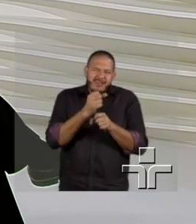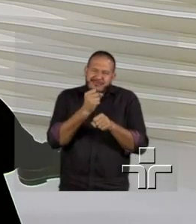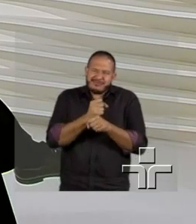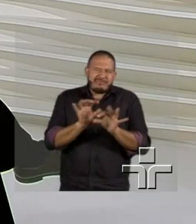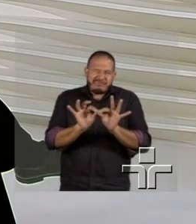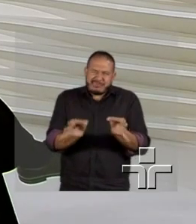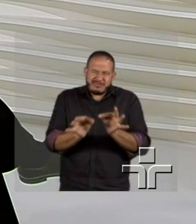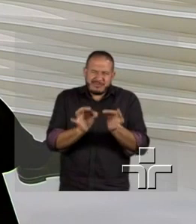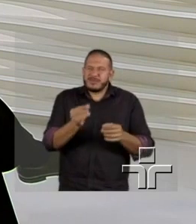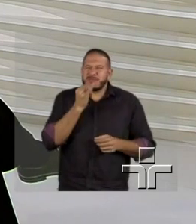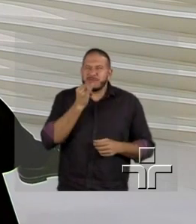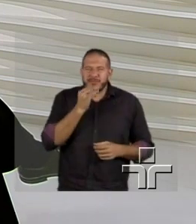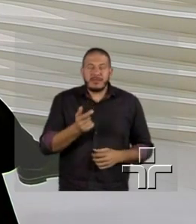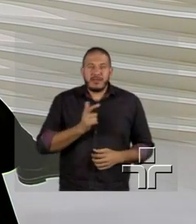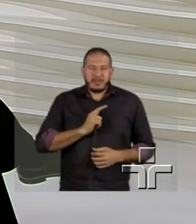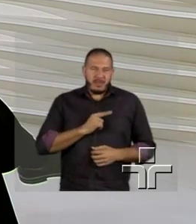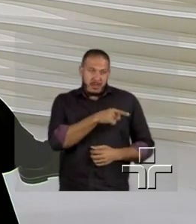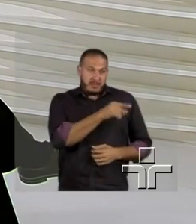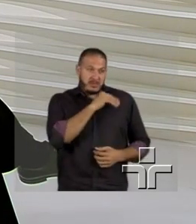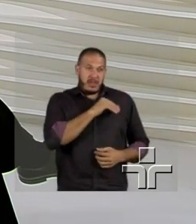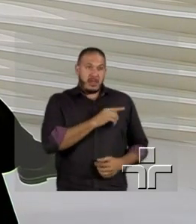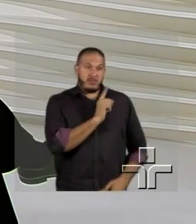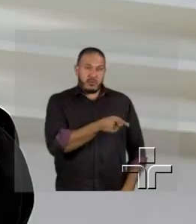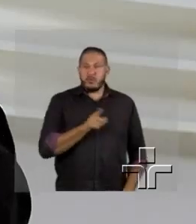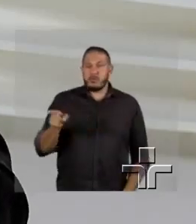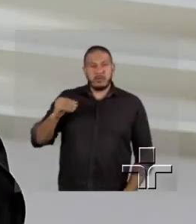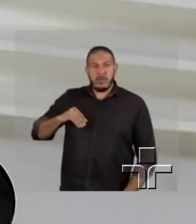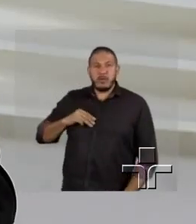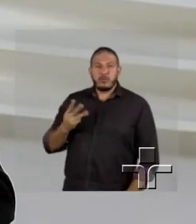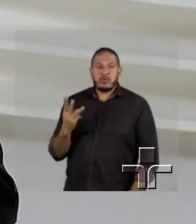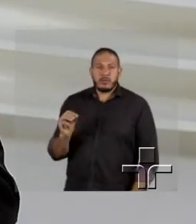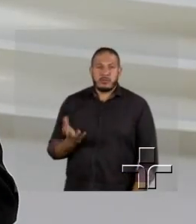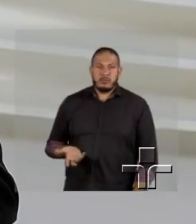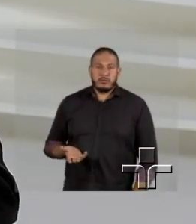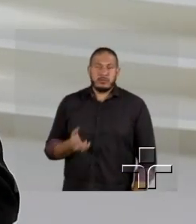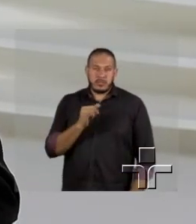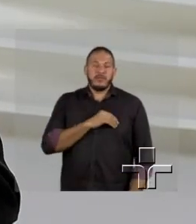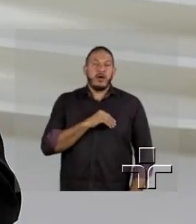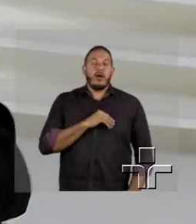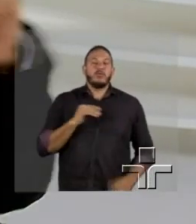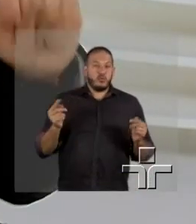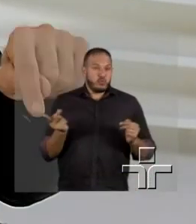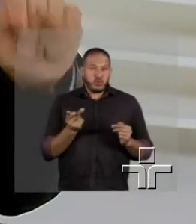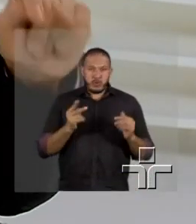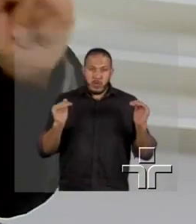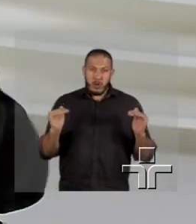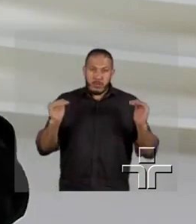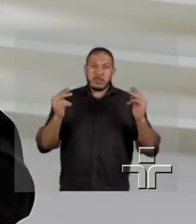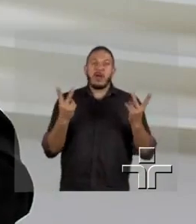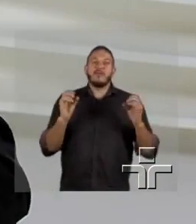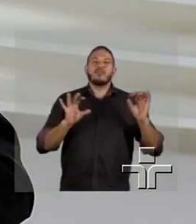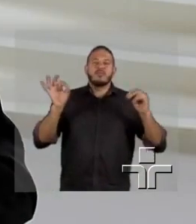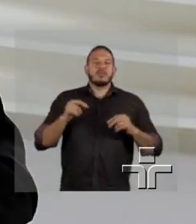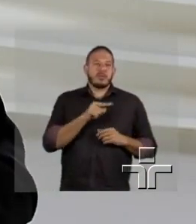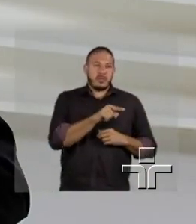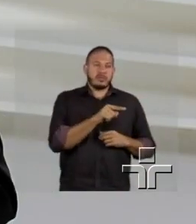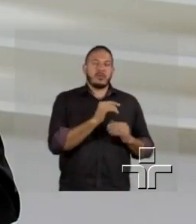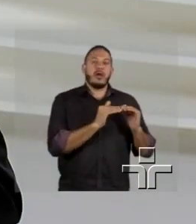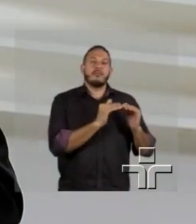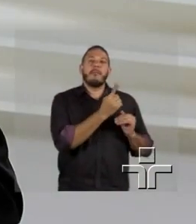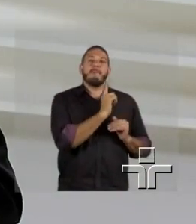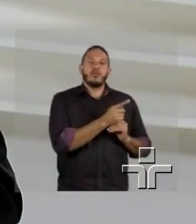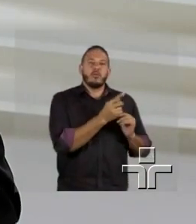educação, general, o que o senhor sabe... Você tem coisas boas, mas às vezes todas essas disputas, assim, não só das autoridades,